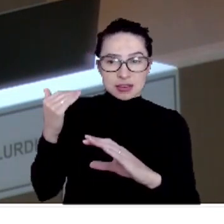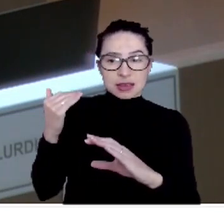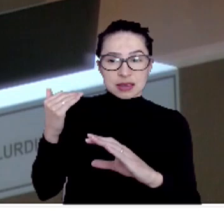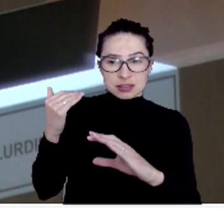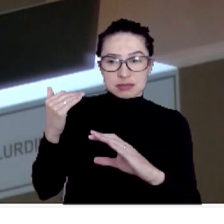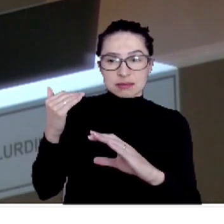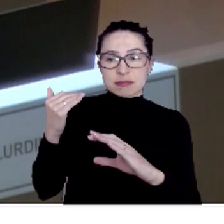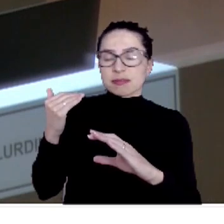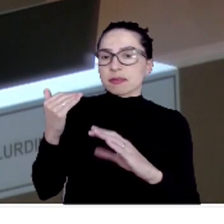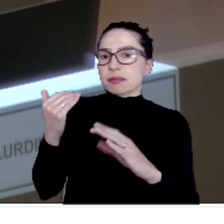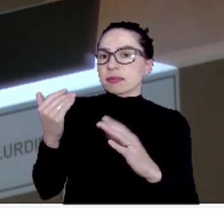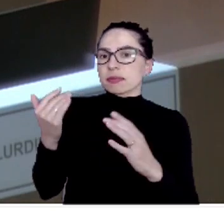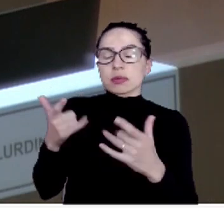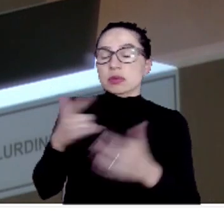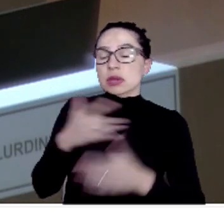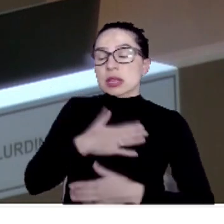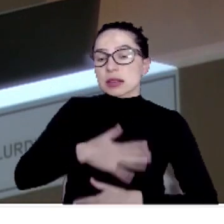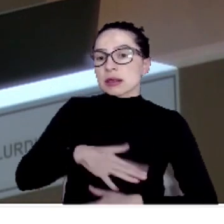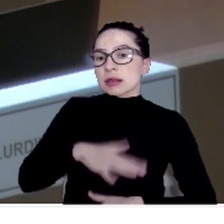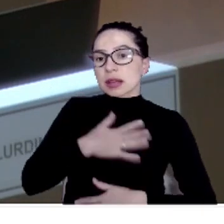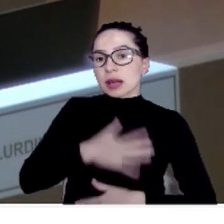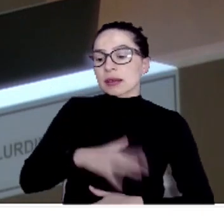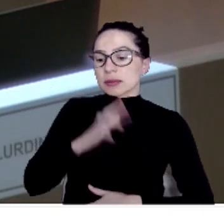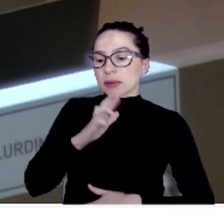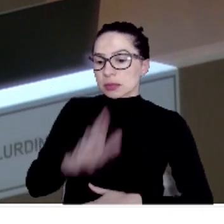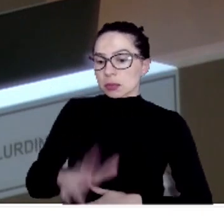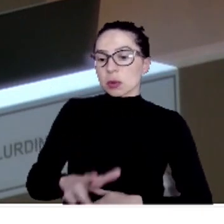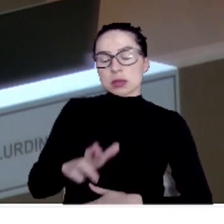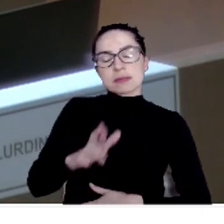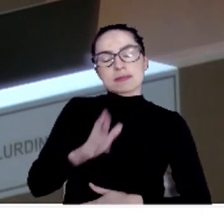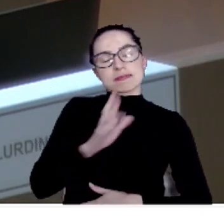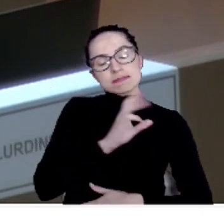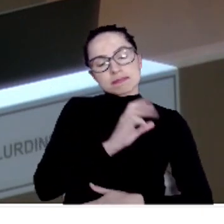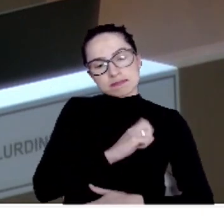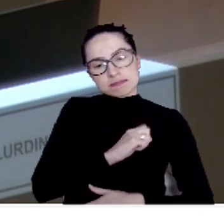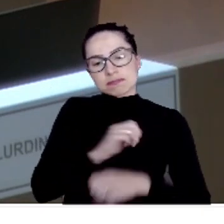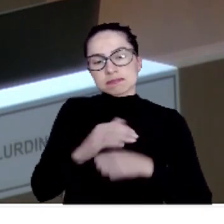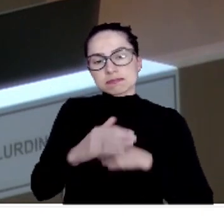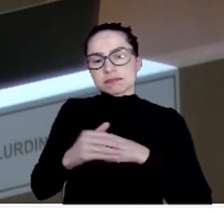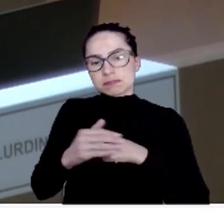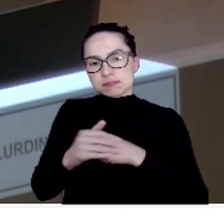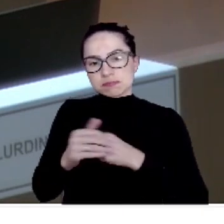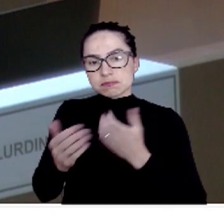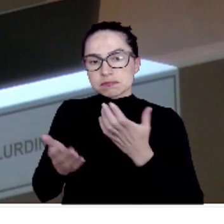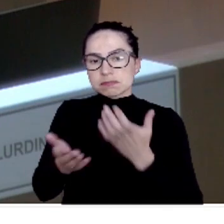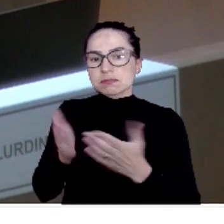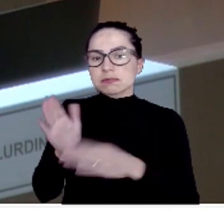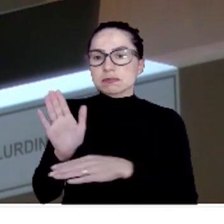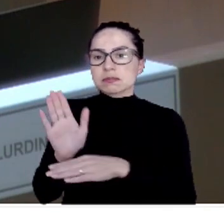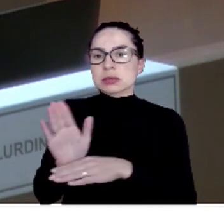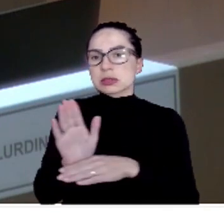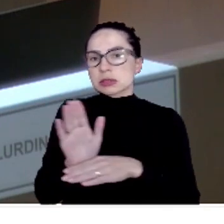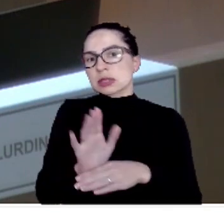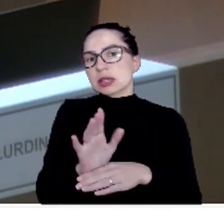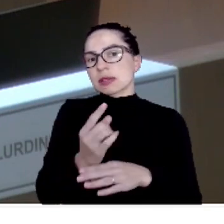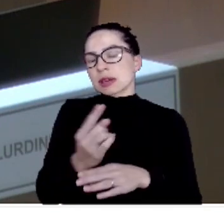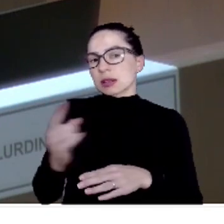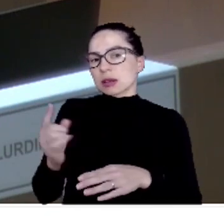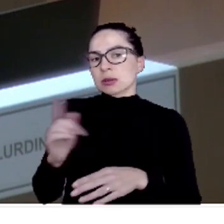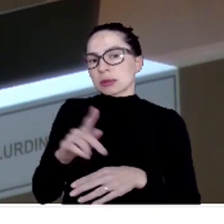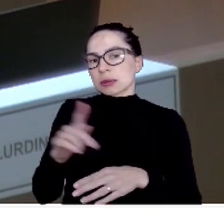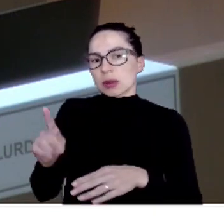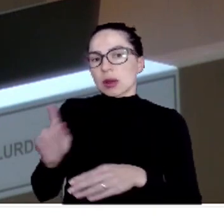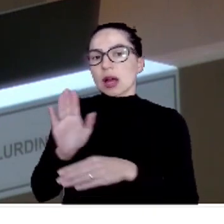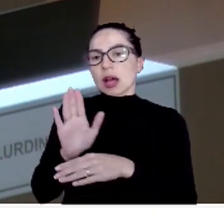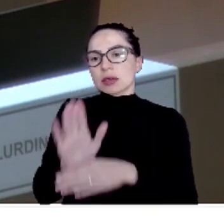não tinham descanso e respondiam com todo amor, com todo carinho, ajudando aos professores, ajudando os